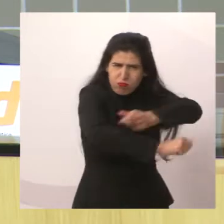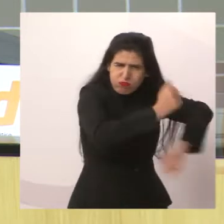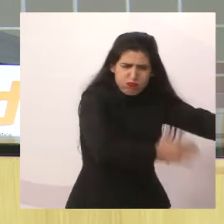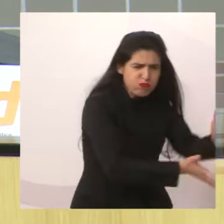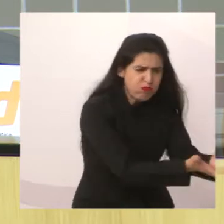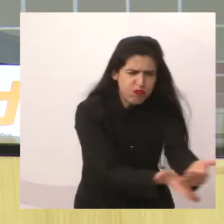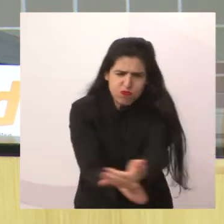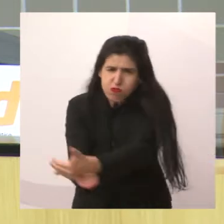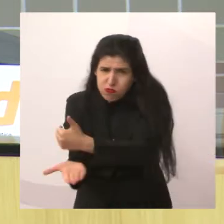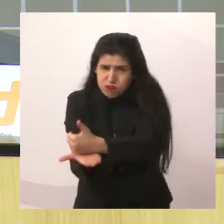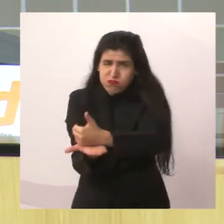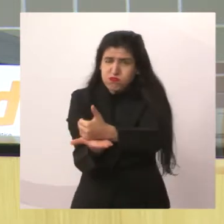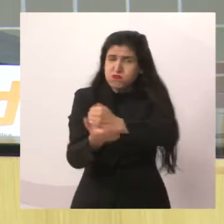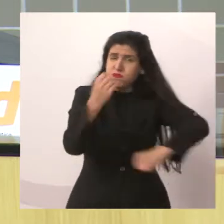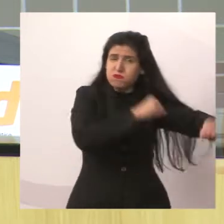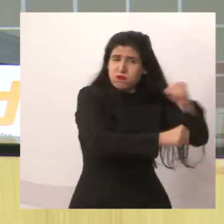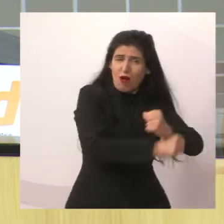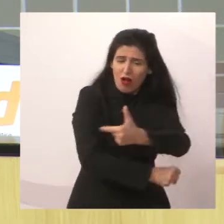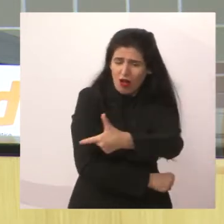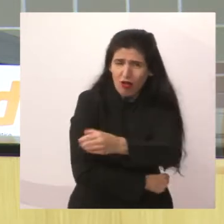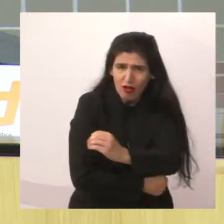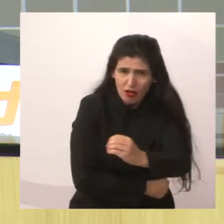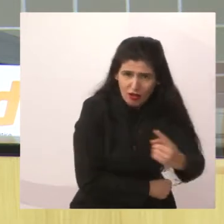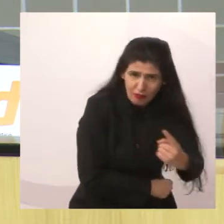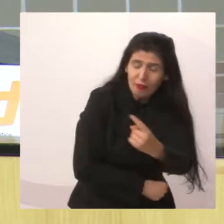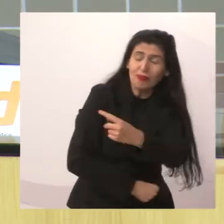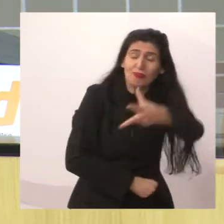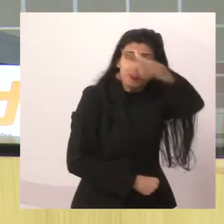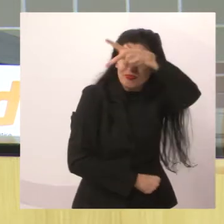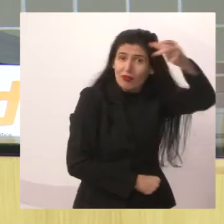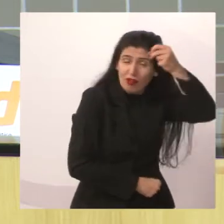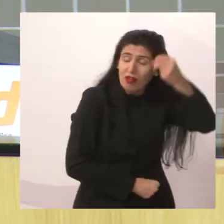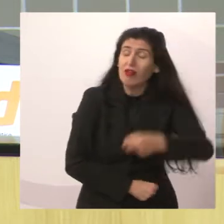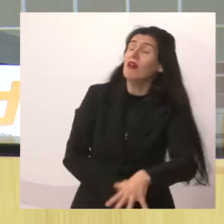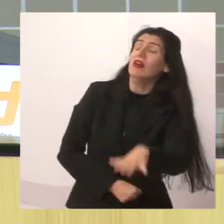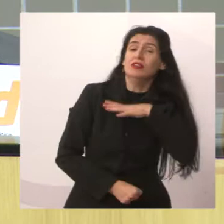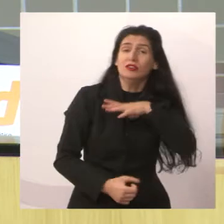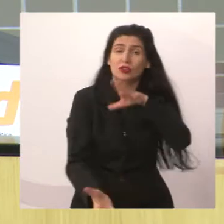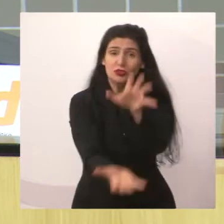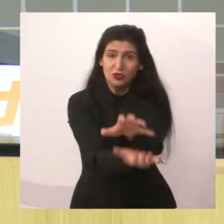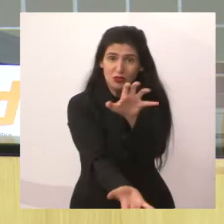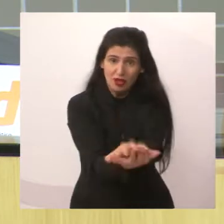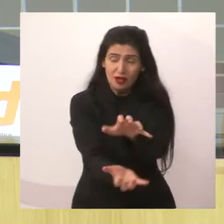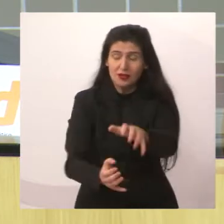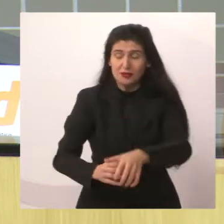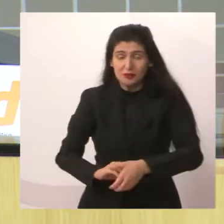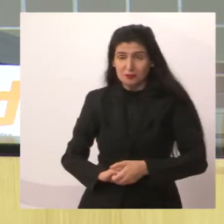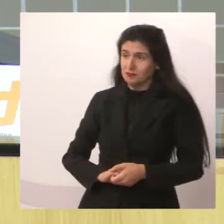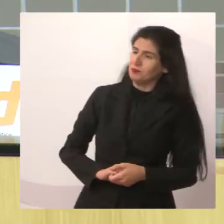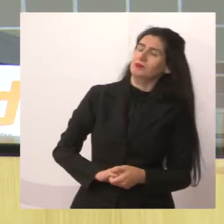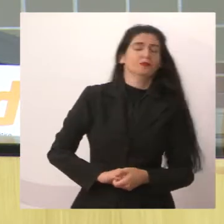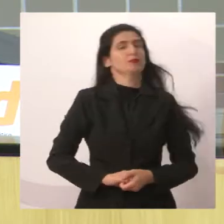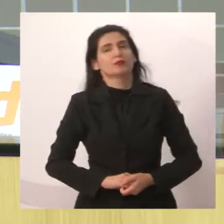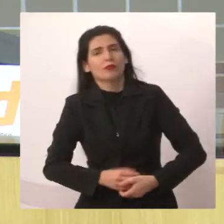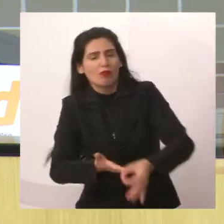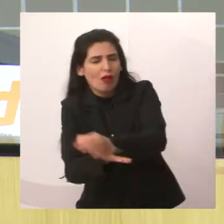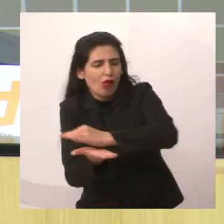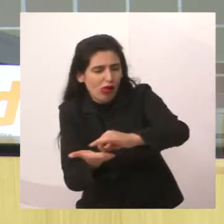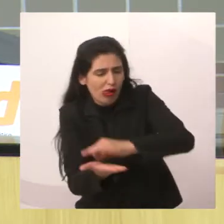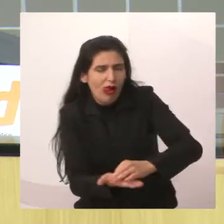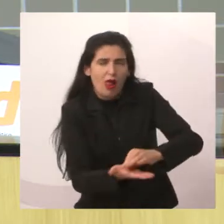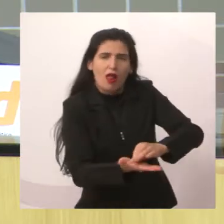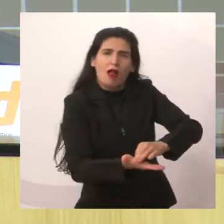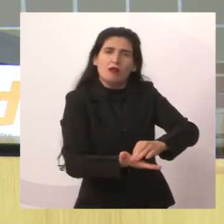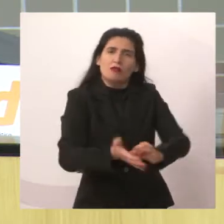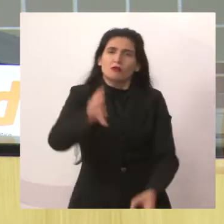exercício 2001 da Prefeitura Municipal de Jacareí. Autoria Tribunal